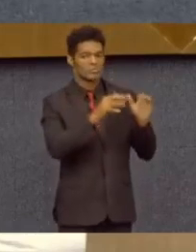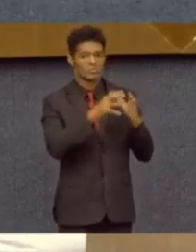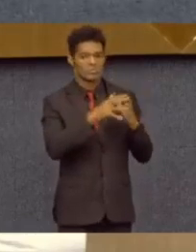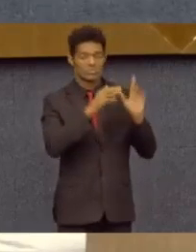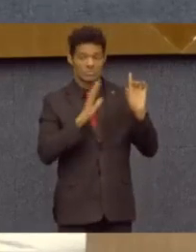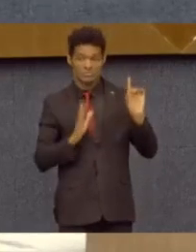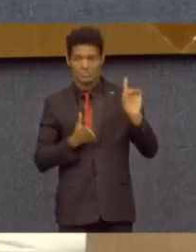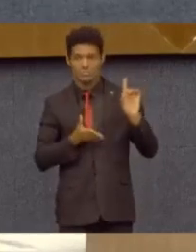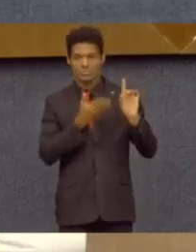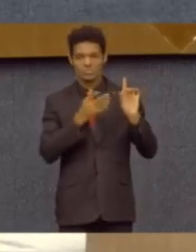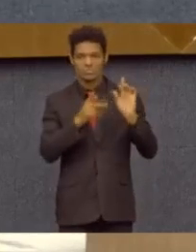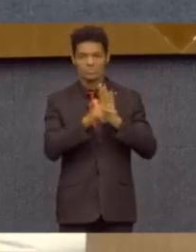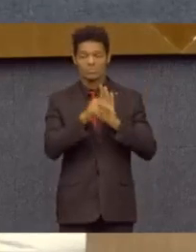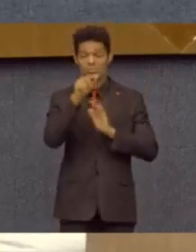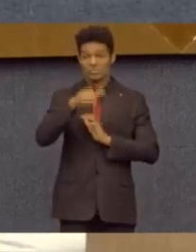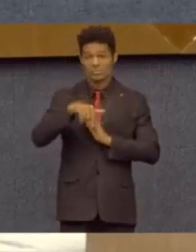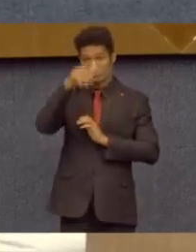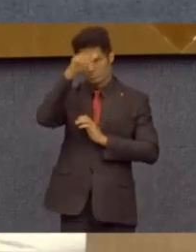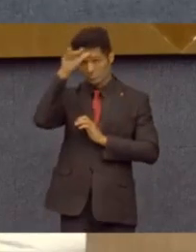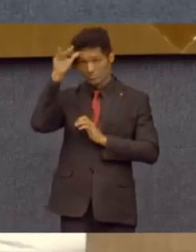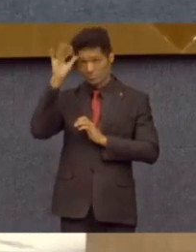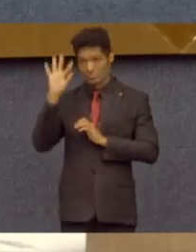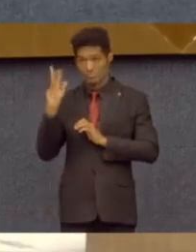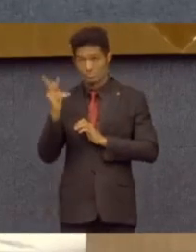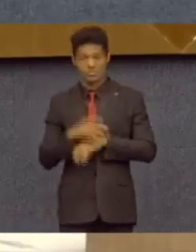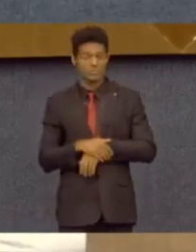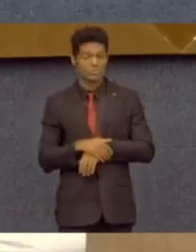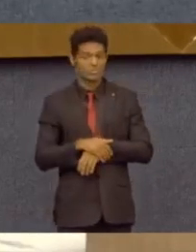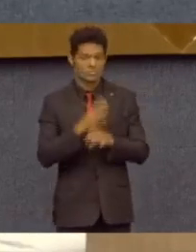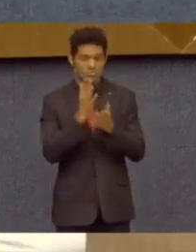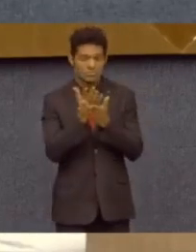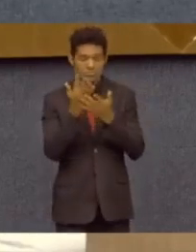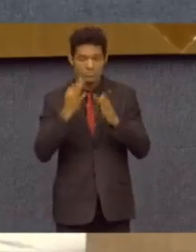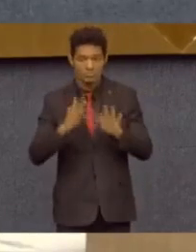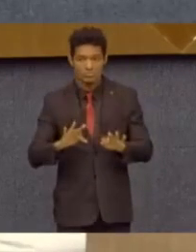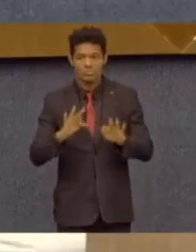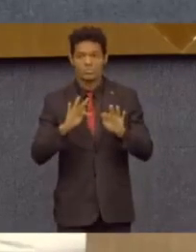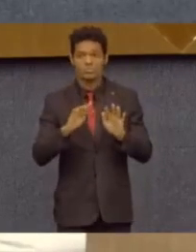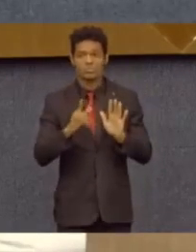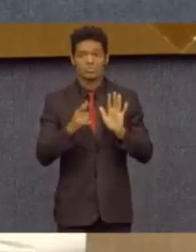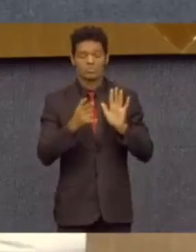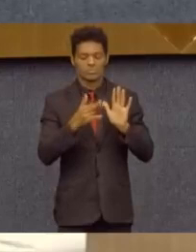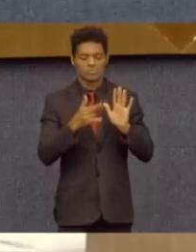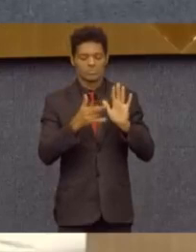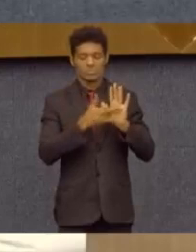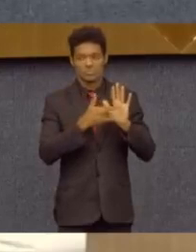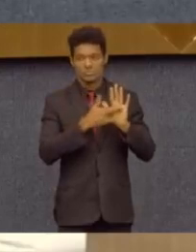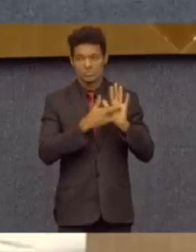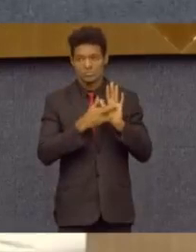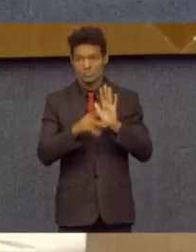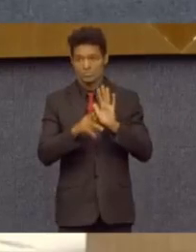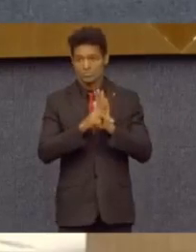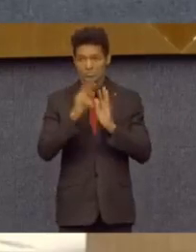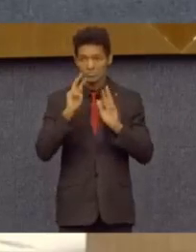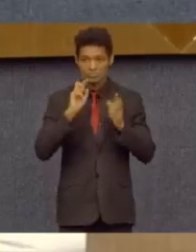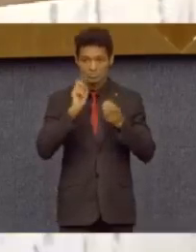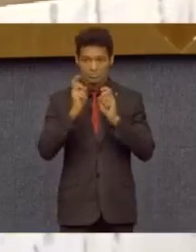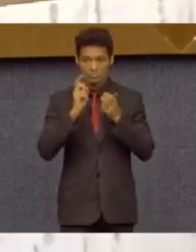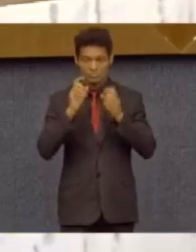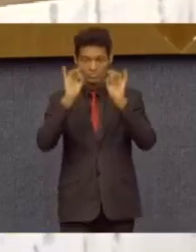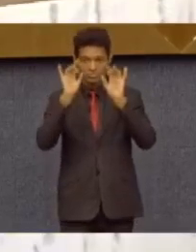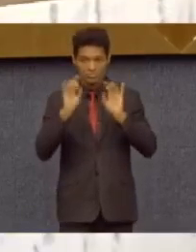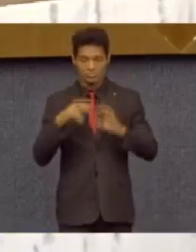de Agraciamento desta Casa. Para o encerramento regimental desta reunião solene, o vereador Gilson